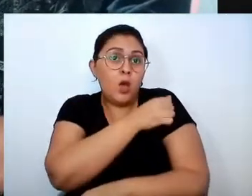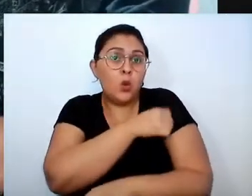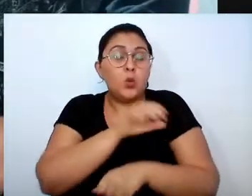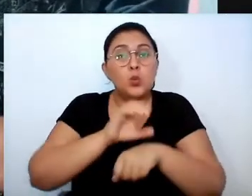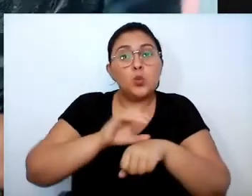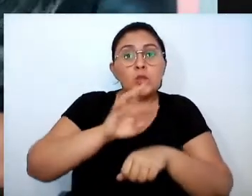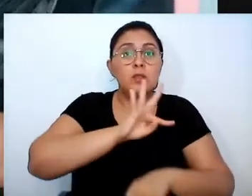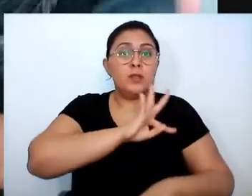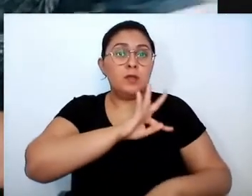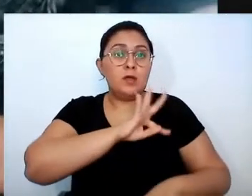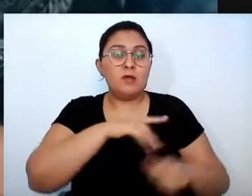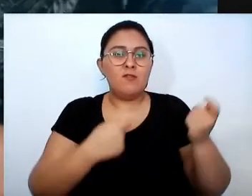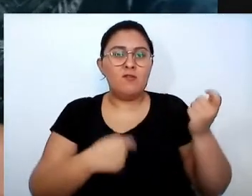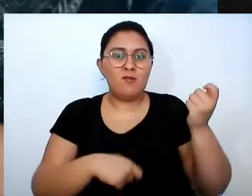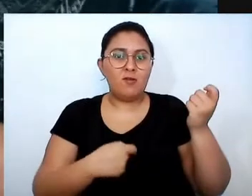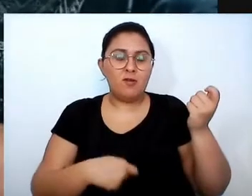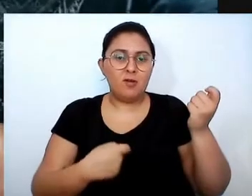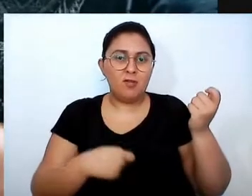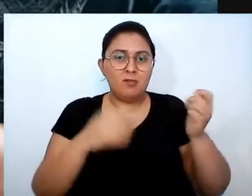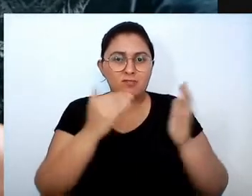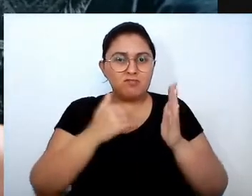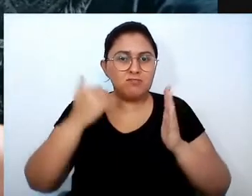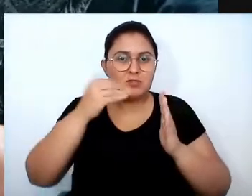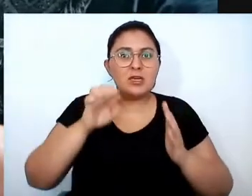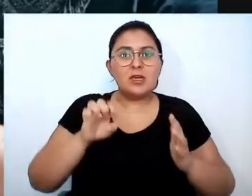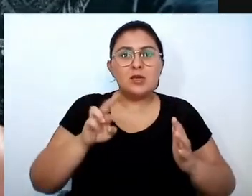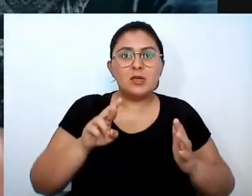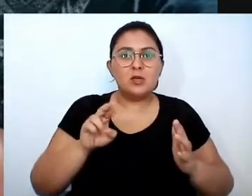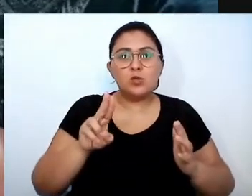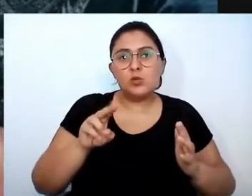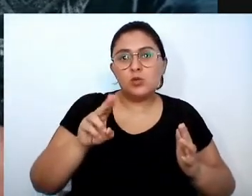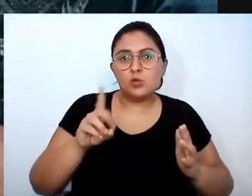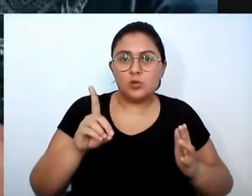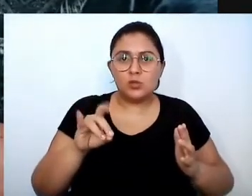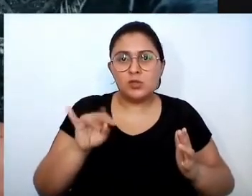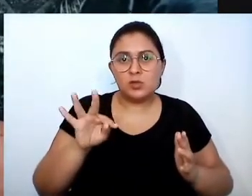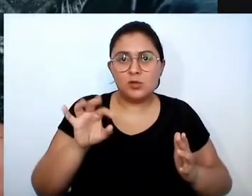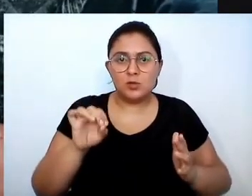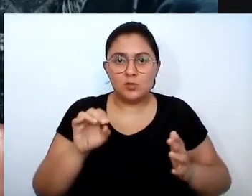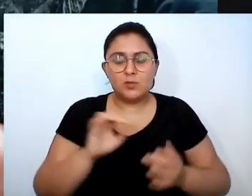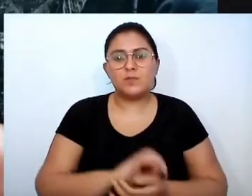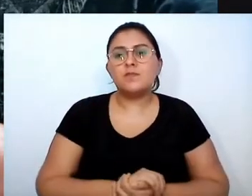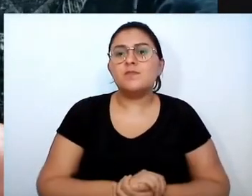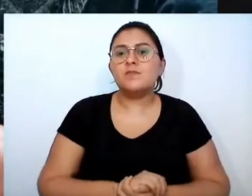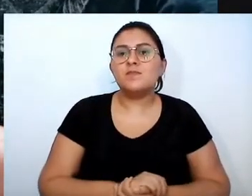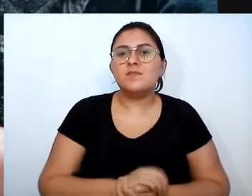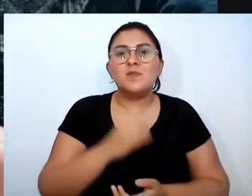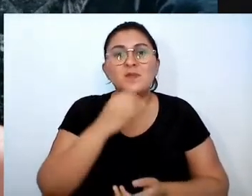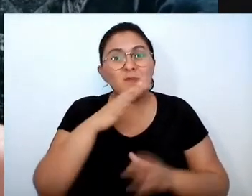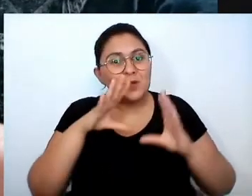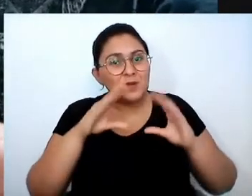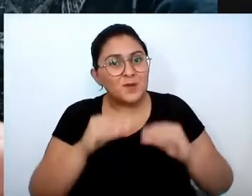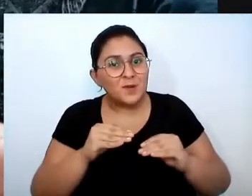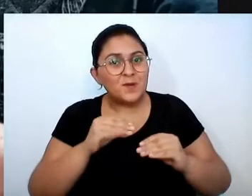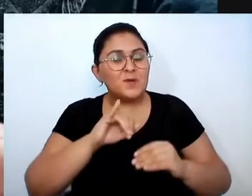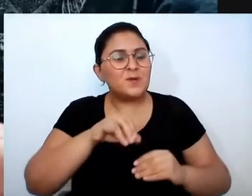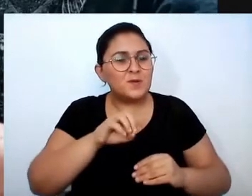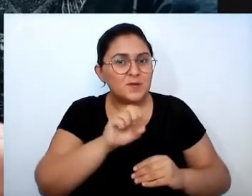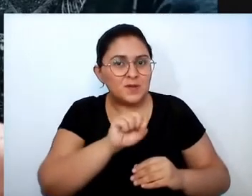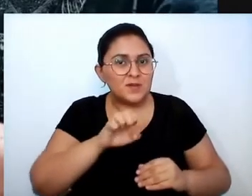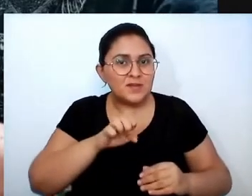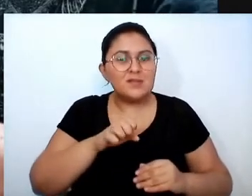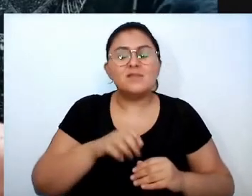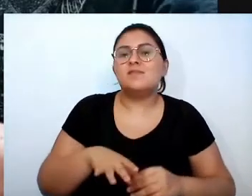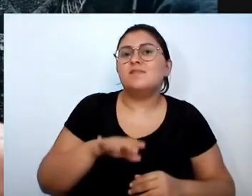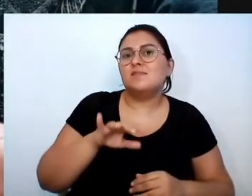erudito. Bem-vindo, José, boa noite. Tudo bem com você? Boa noite, Davi. Boa noite a todos que